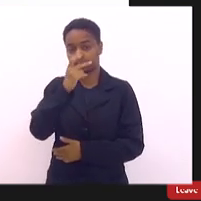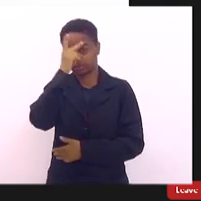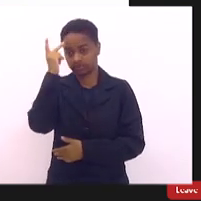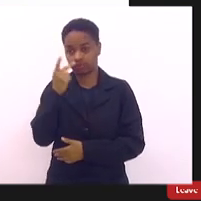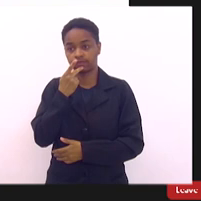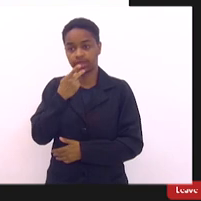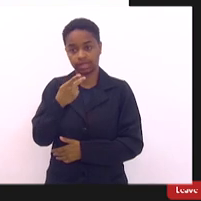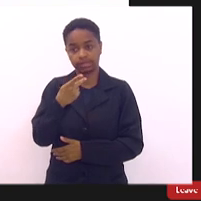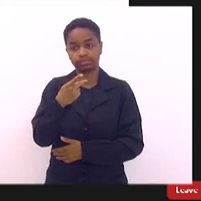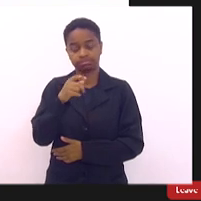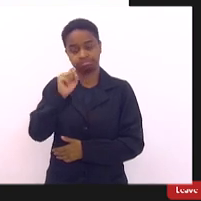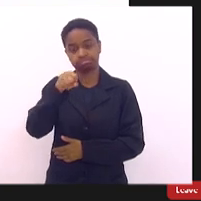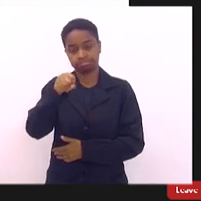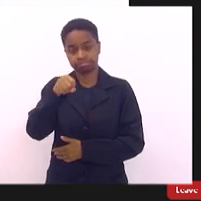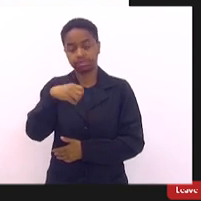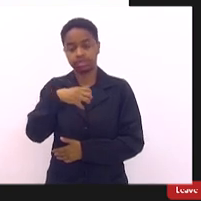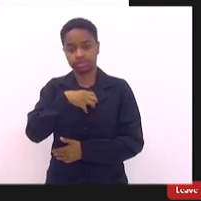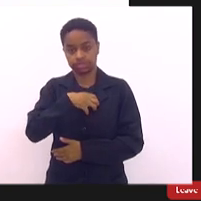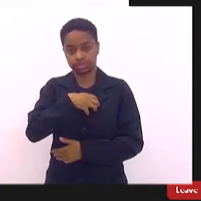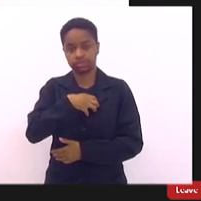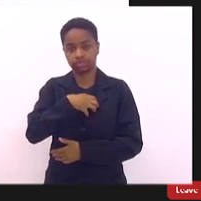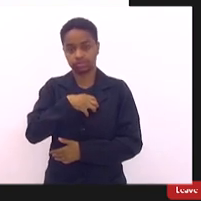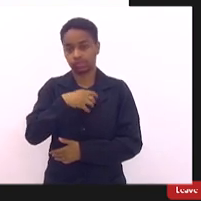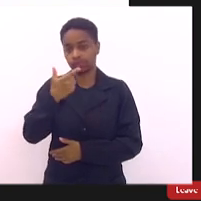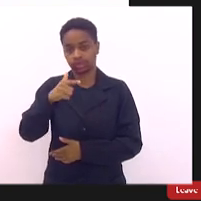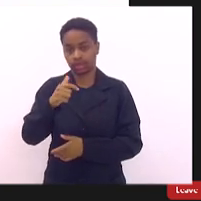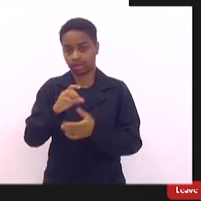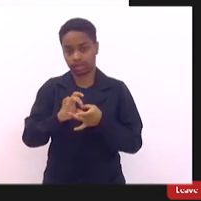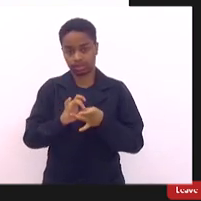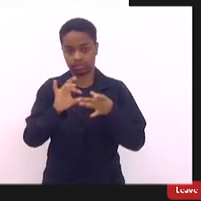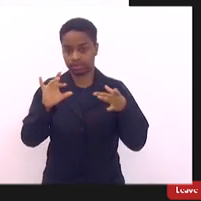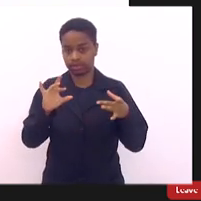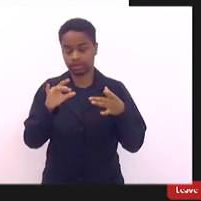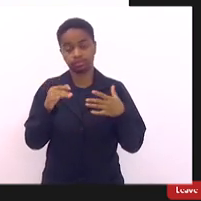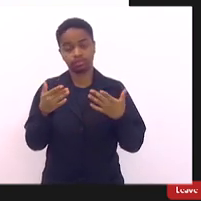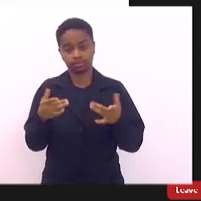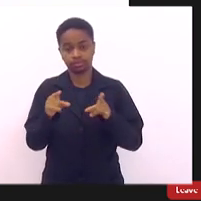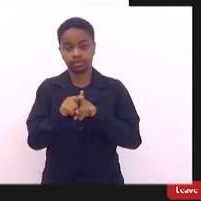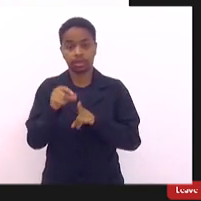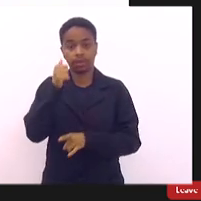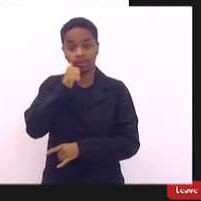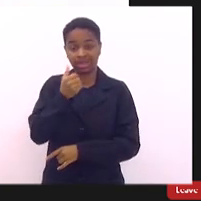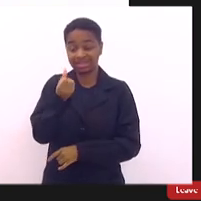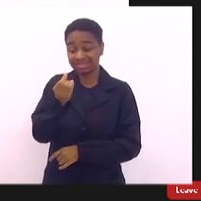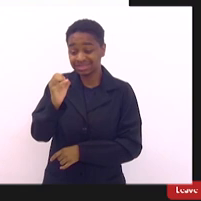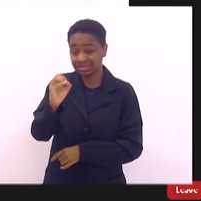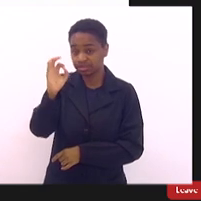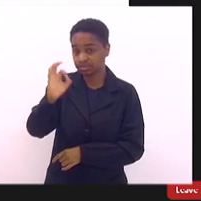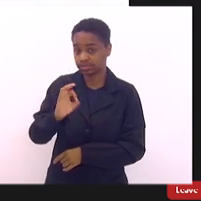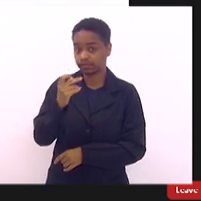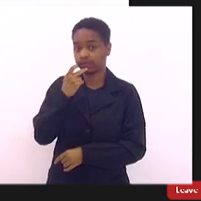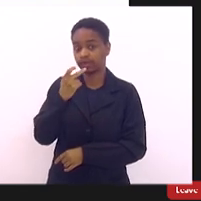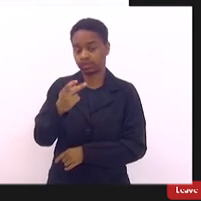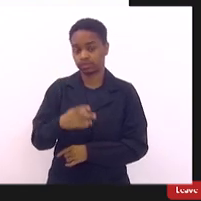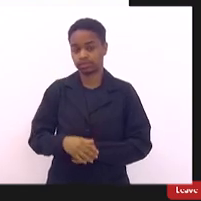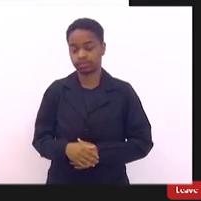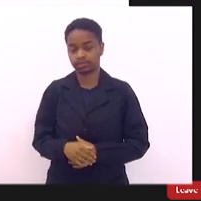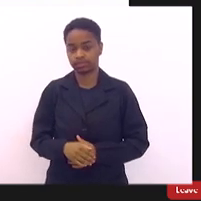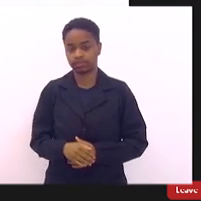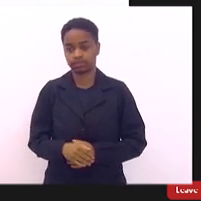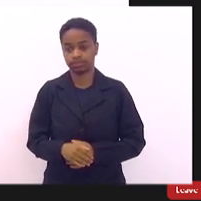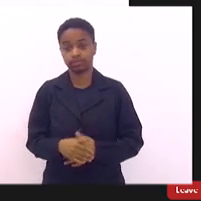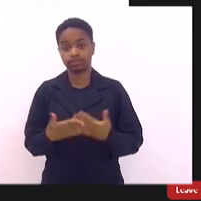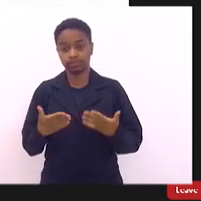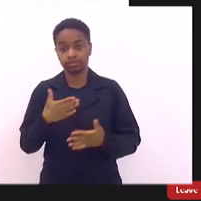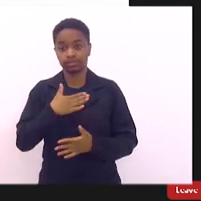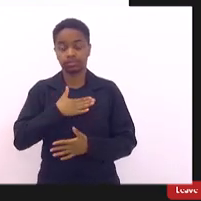sim, sentiram essa liberdade afetada. E no caso das mulheres, 60%. E isso, para mim,